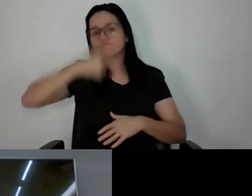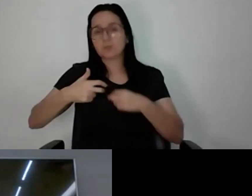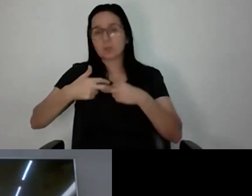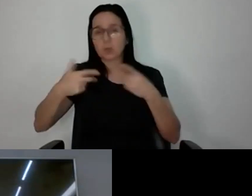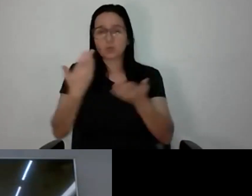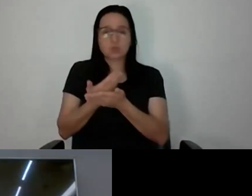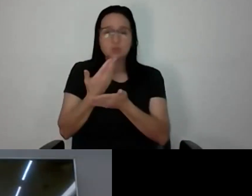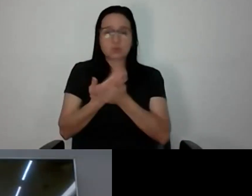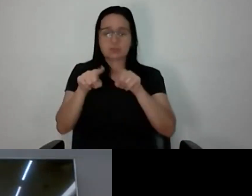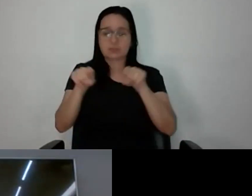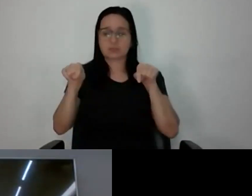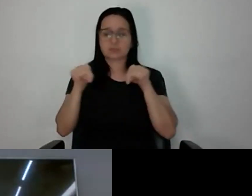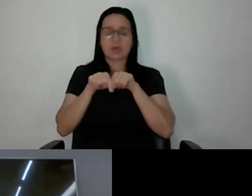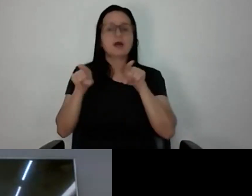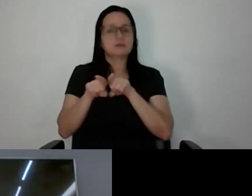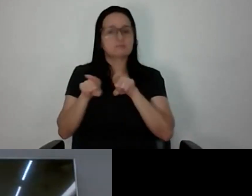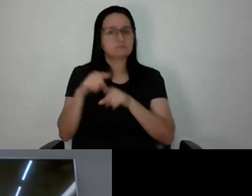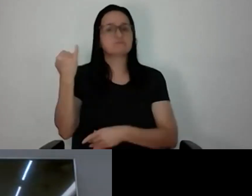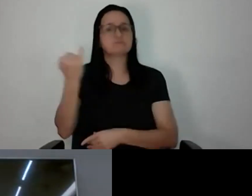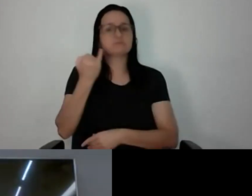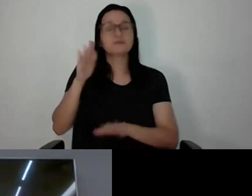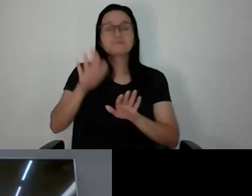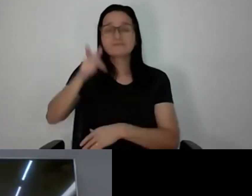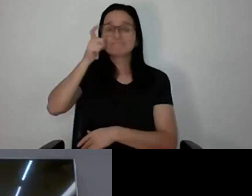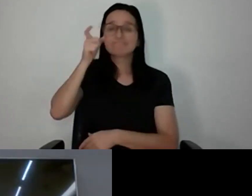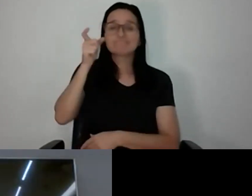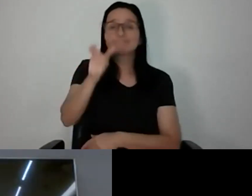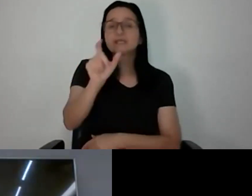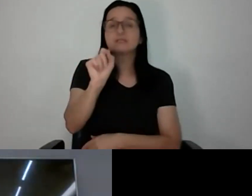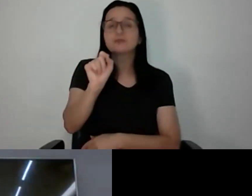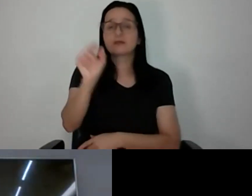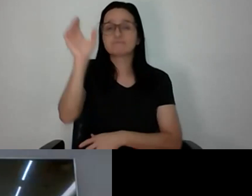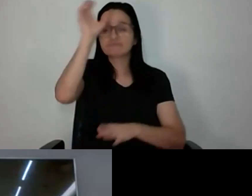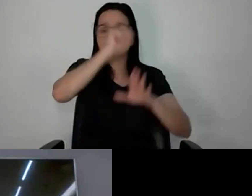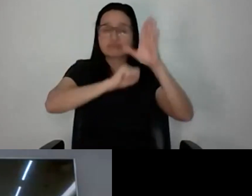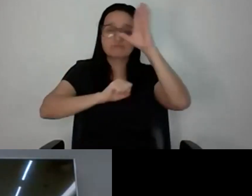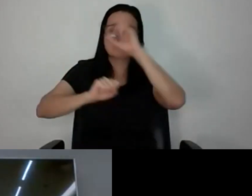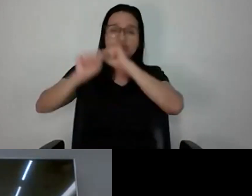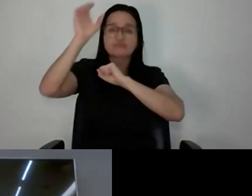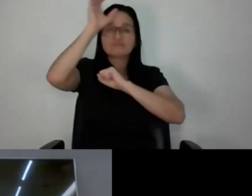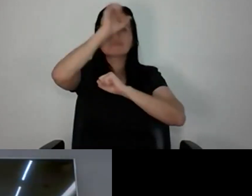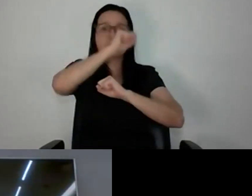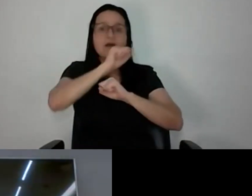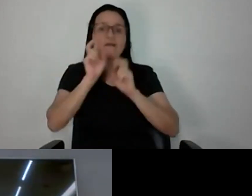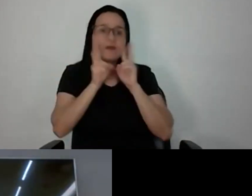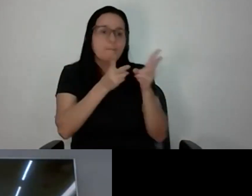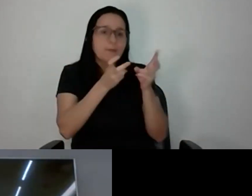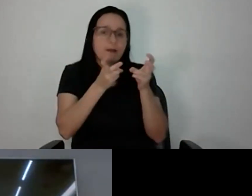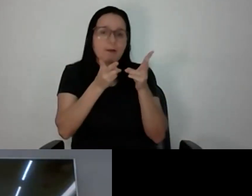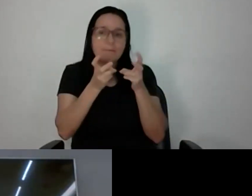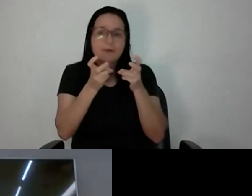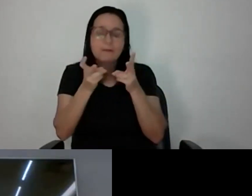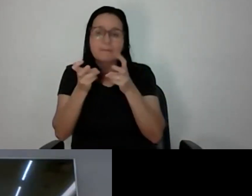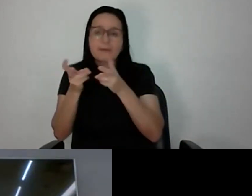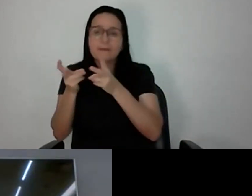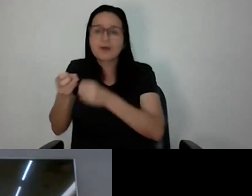aula. Mas mais do que isso, é o interesse em sempre aprender e olhar para essas inovações